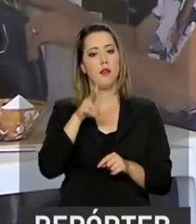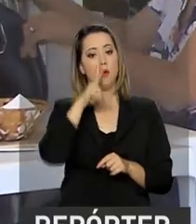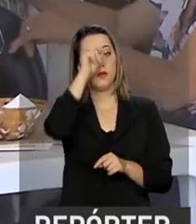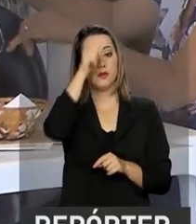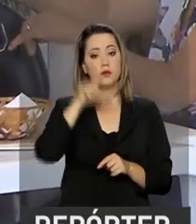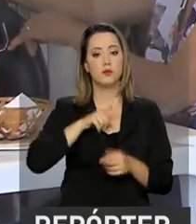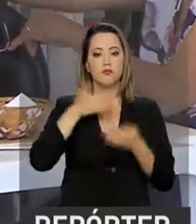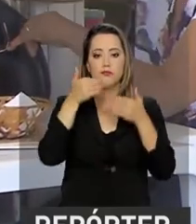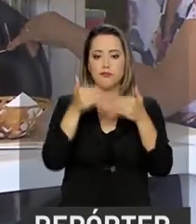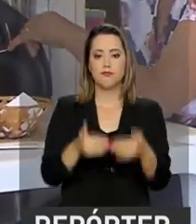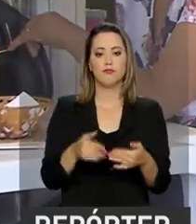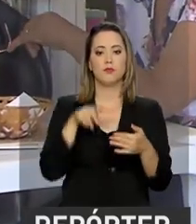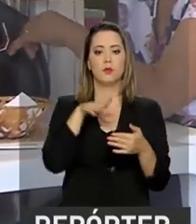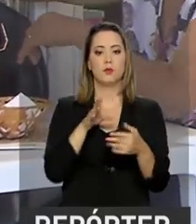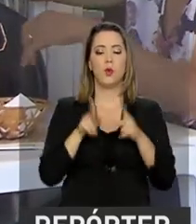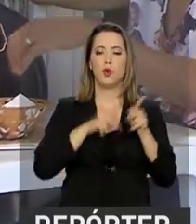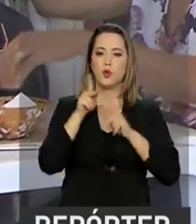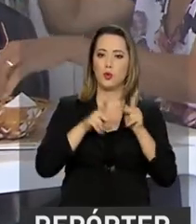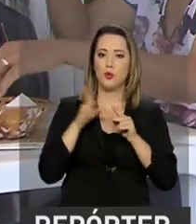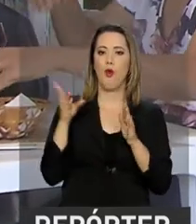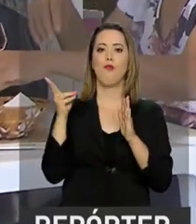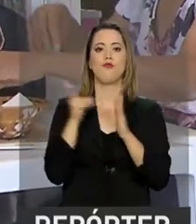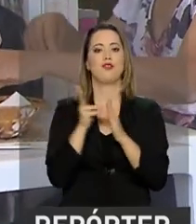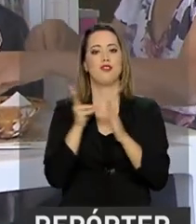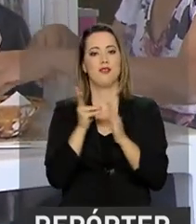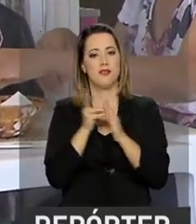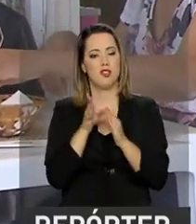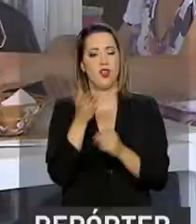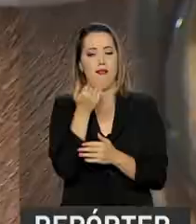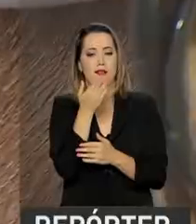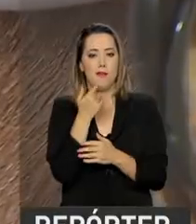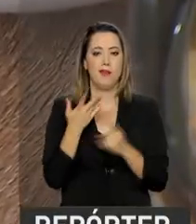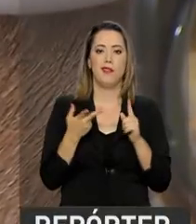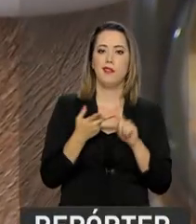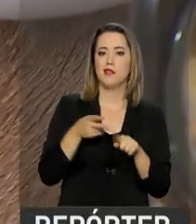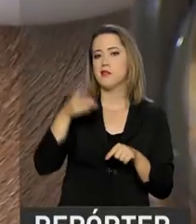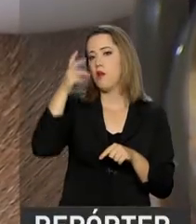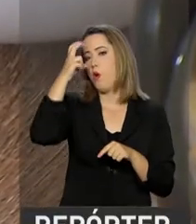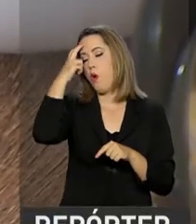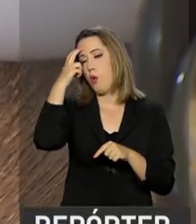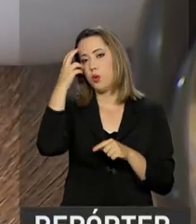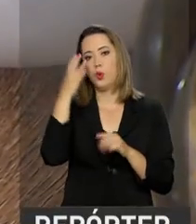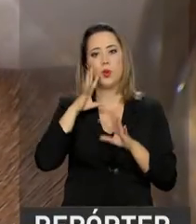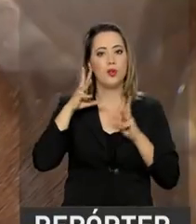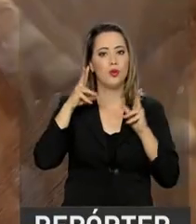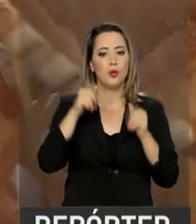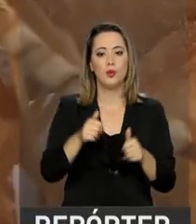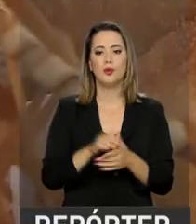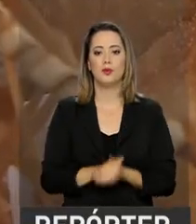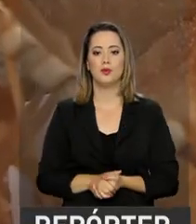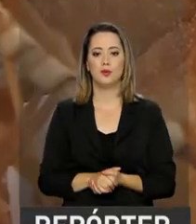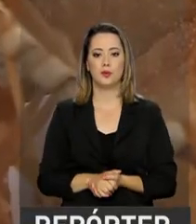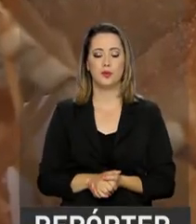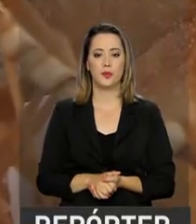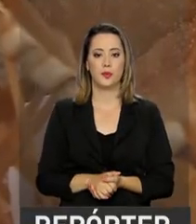apresenta muito forte do qual os indígenas em relação à comida cultura em relação ao uso